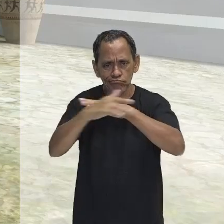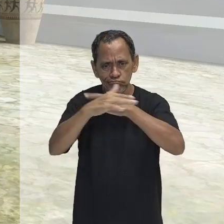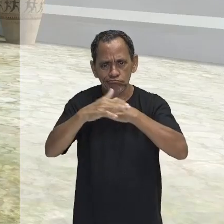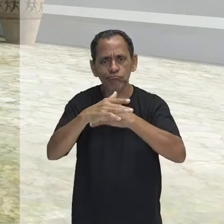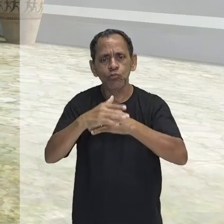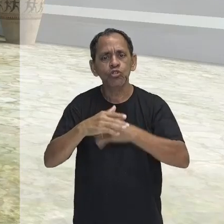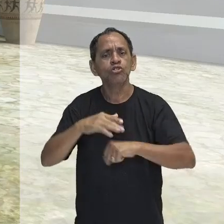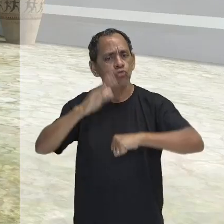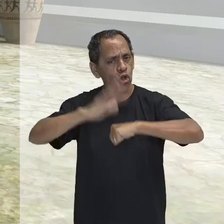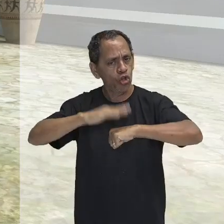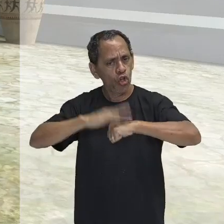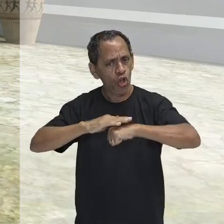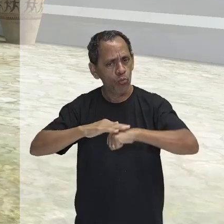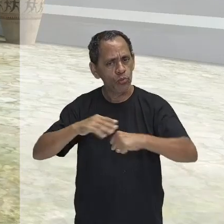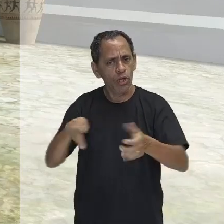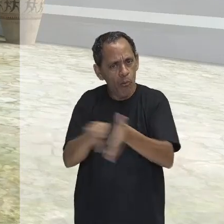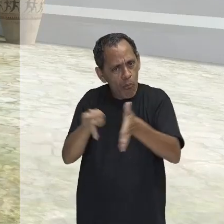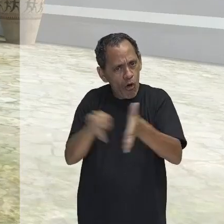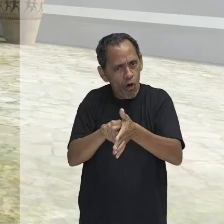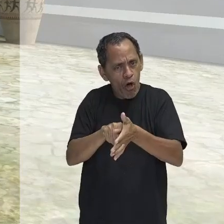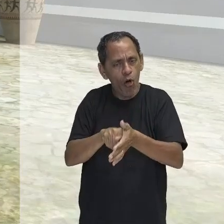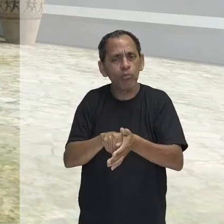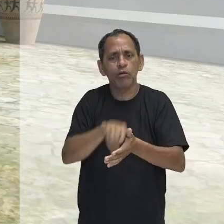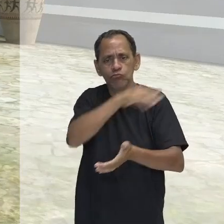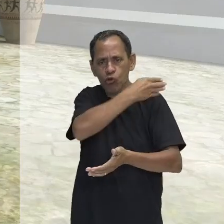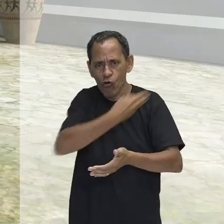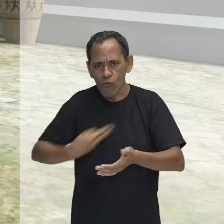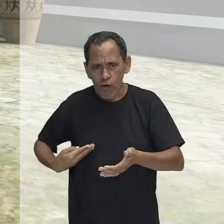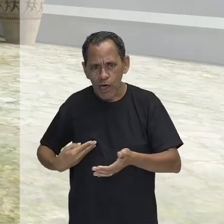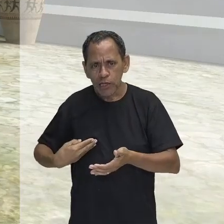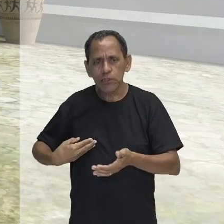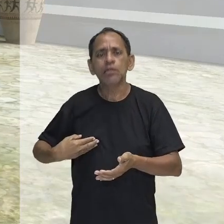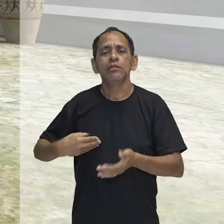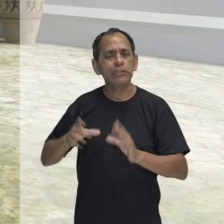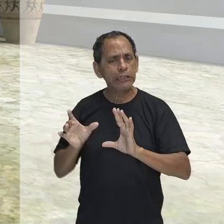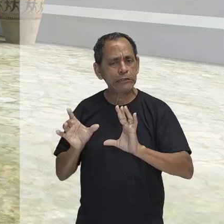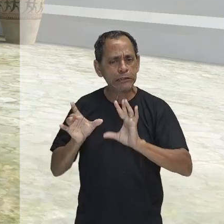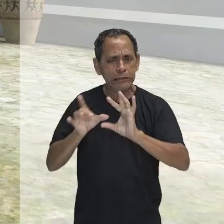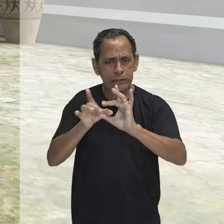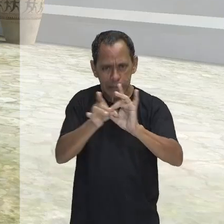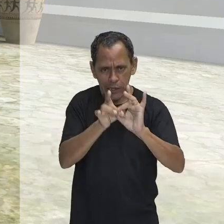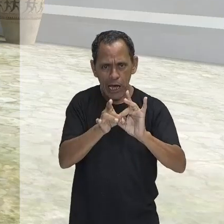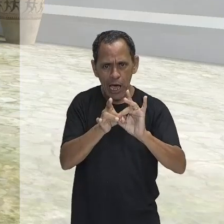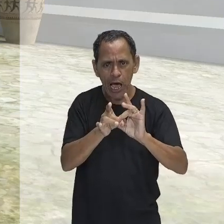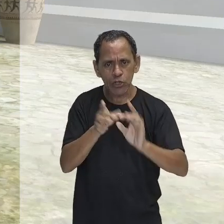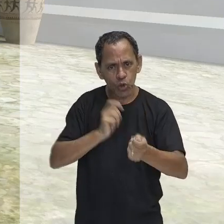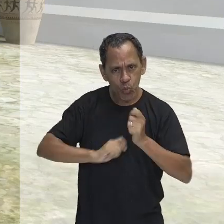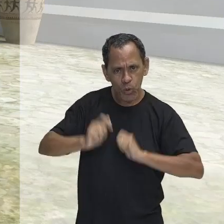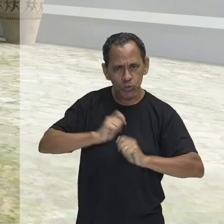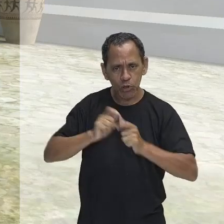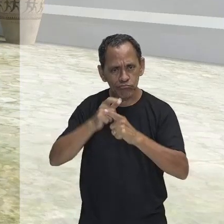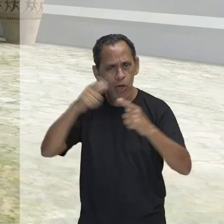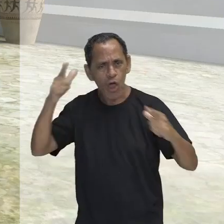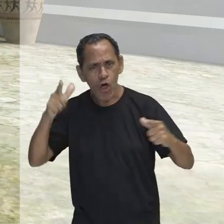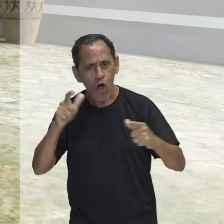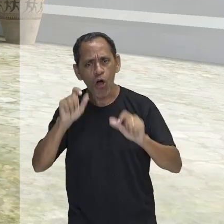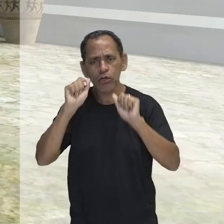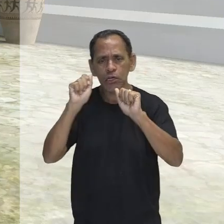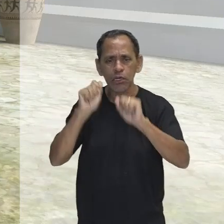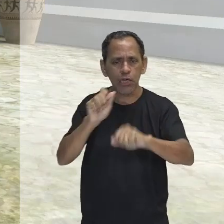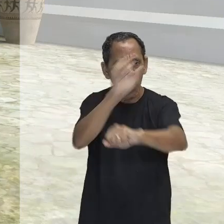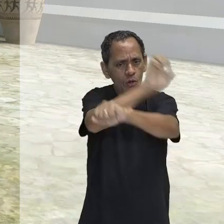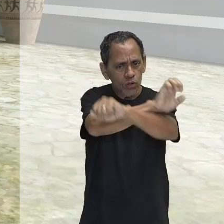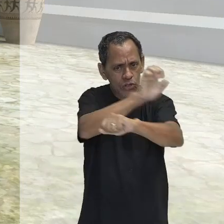prefeito, tem a sua administração, ela está ligado e vinculado com uma administração maior, que é o próprio